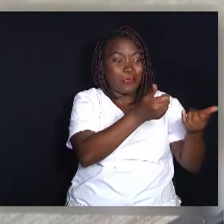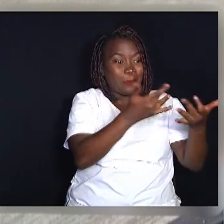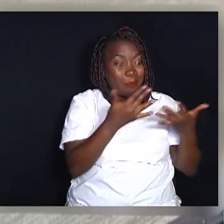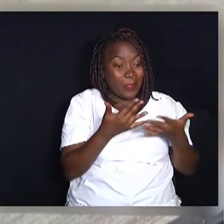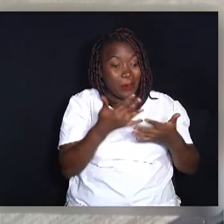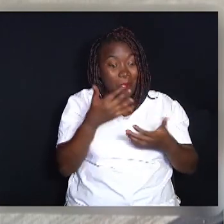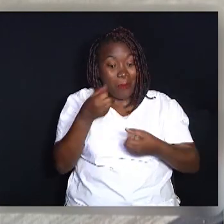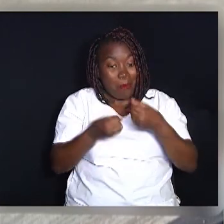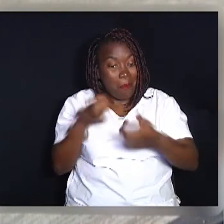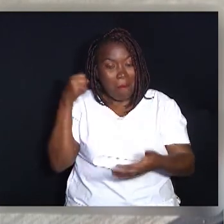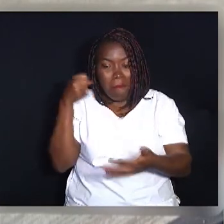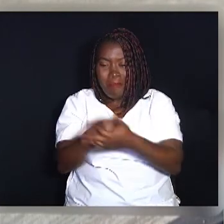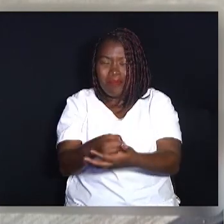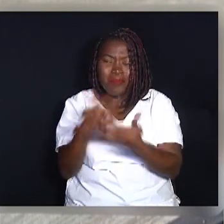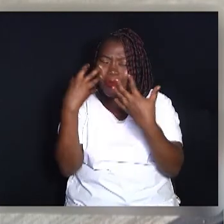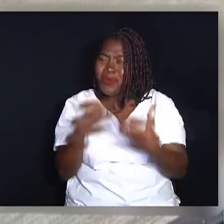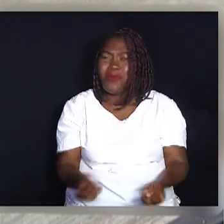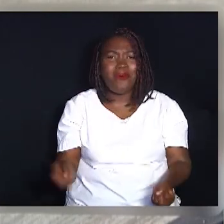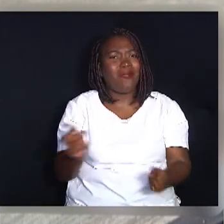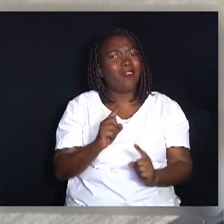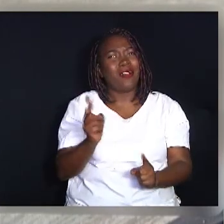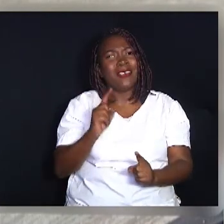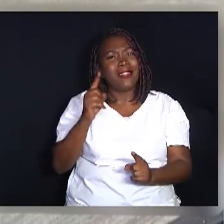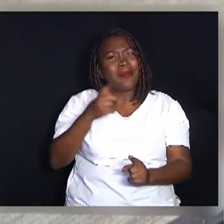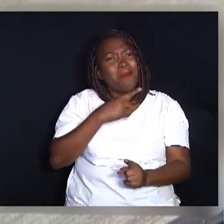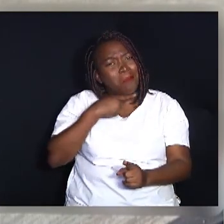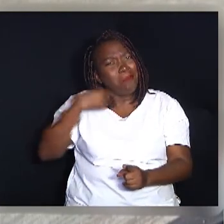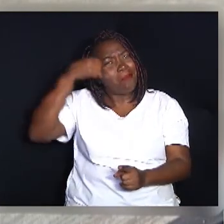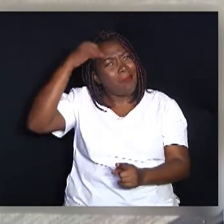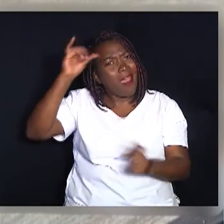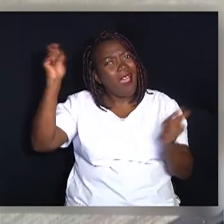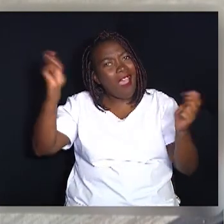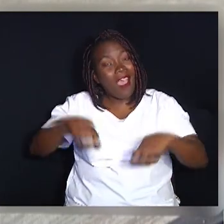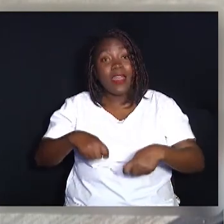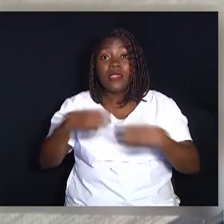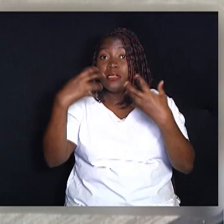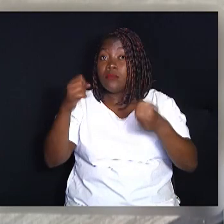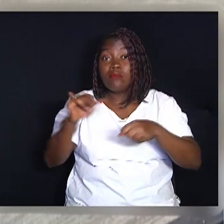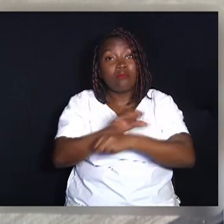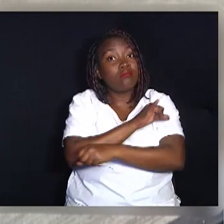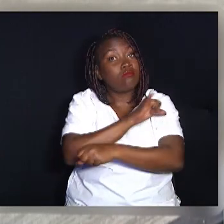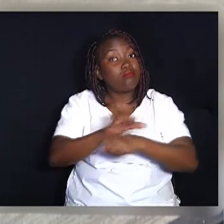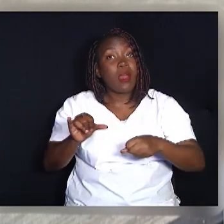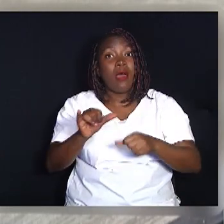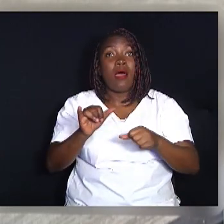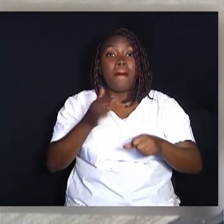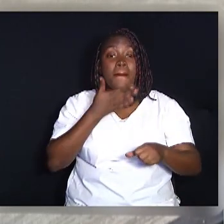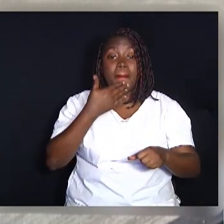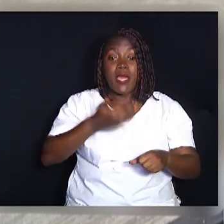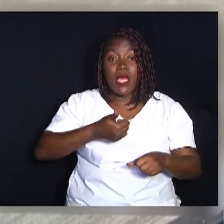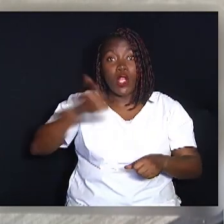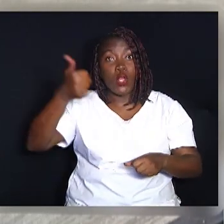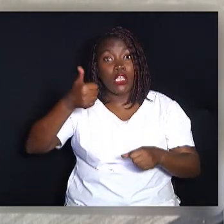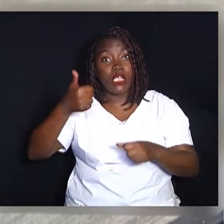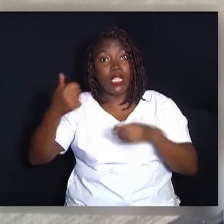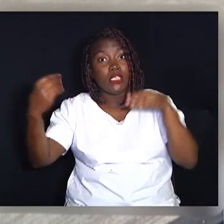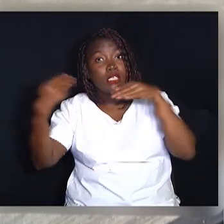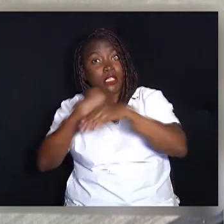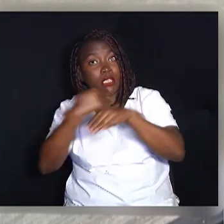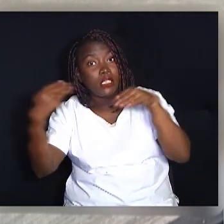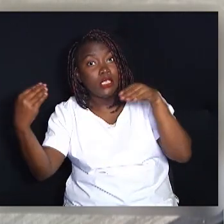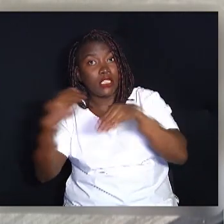aceitável, são mortes evitáveis. Então a gente tem que adotar todas as medidas, seja de melhoria das condições viárias,